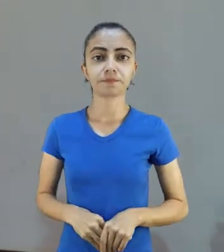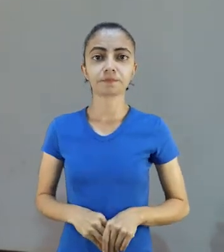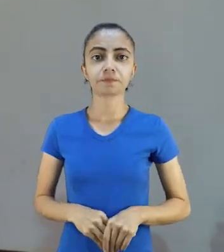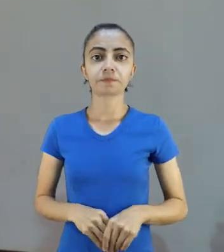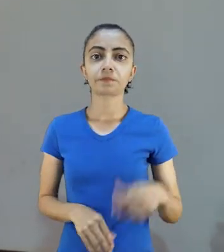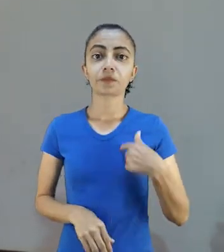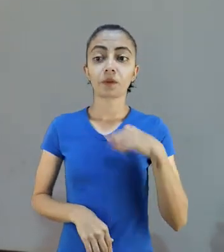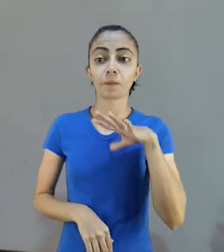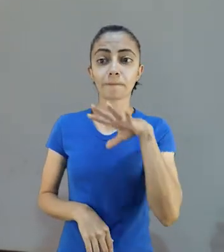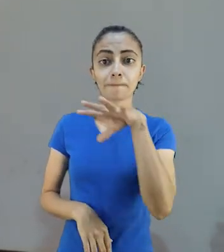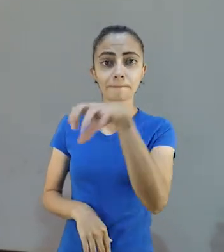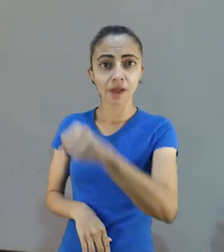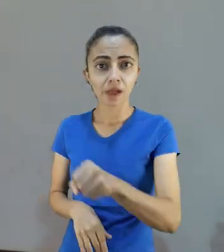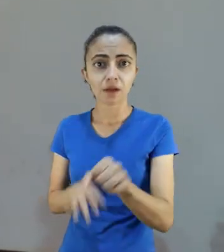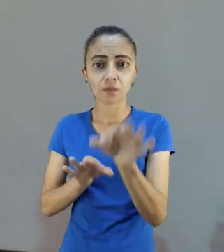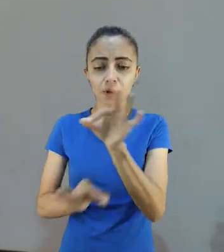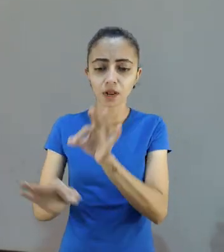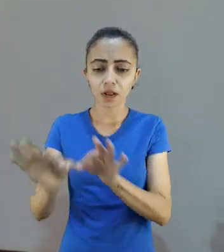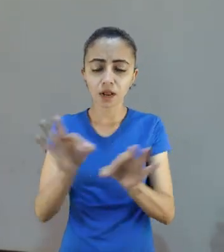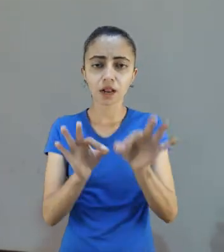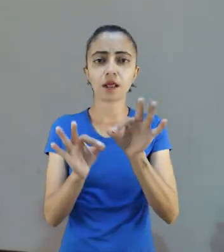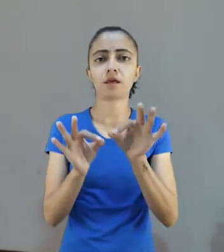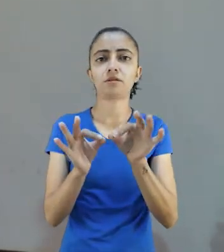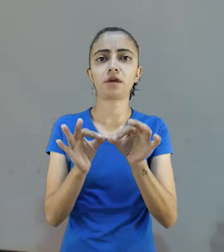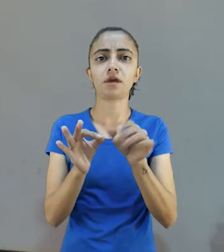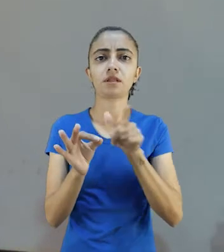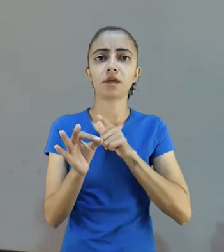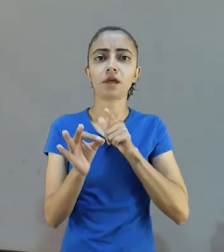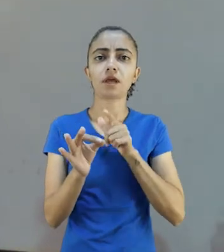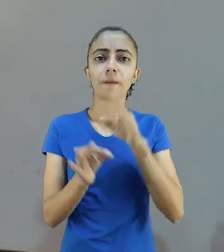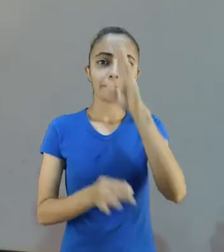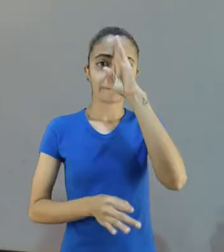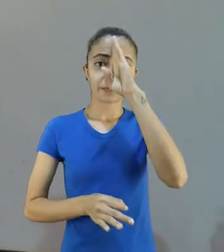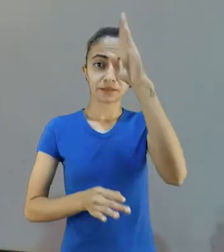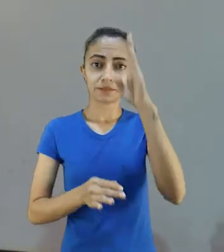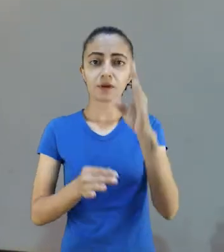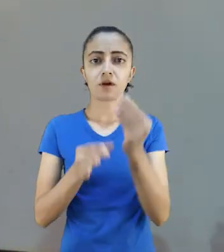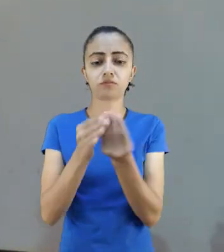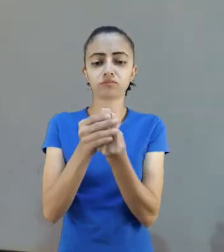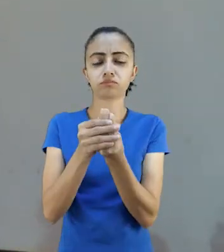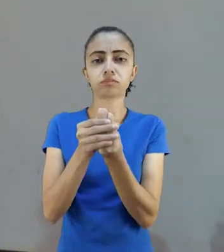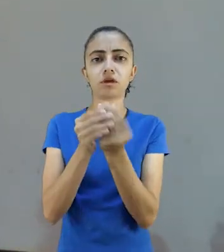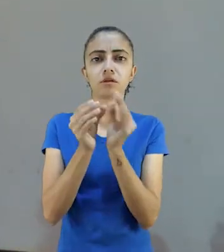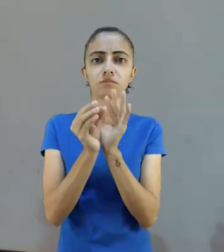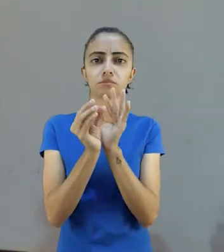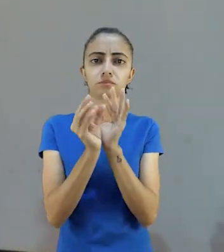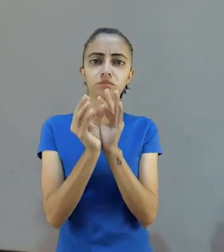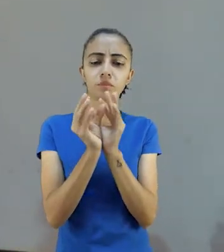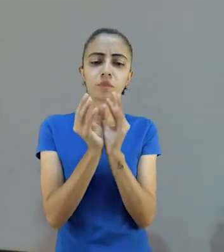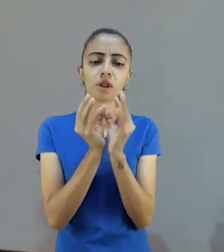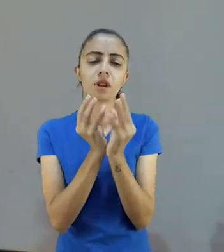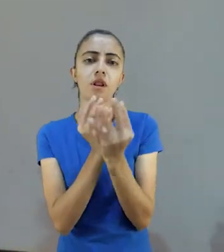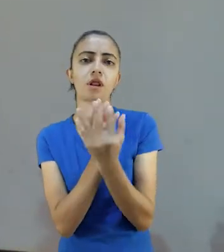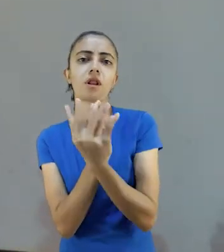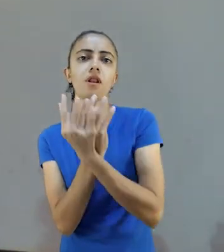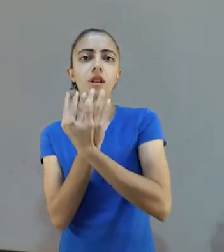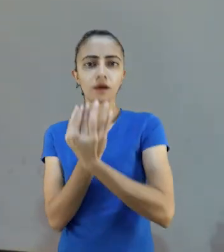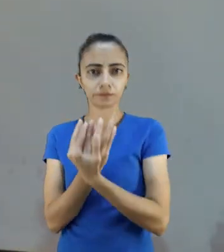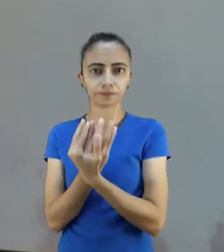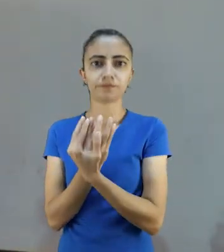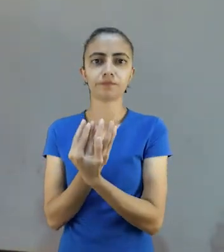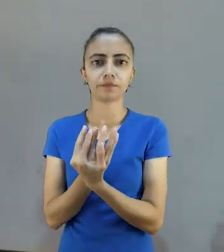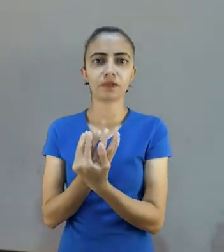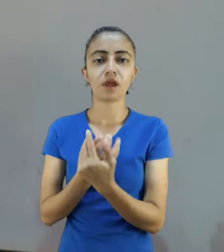Aí eu pego ela e monto ela todinha no cabeção. Pode ser montado nisso aqui também e no cabeção. Que é outra